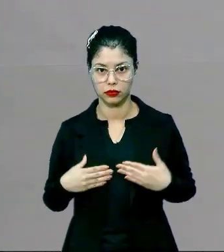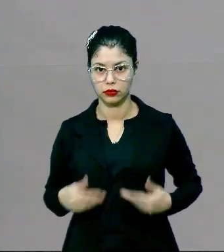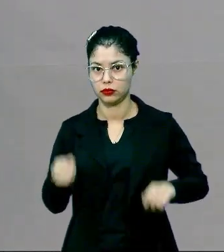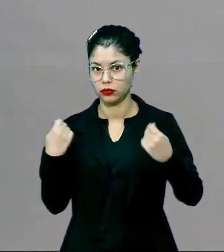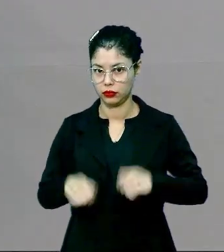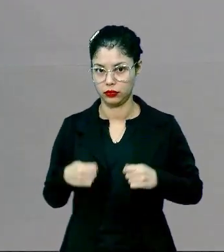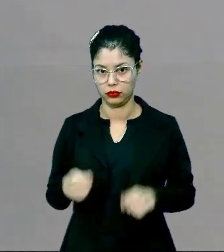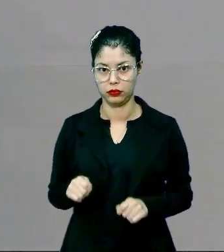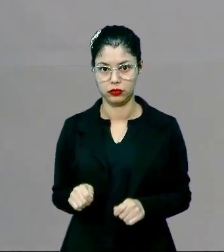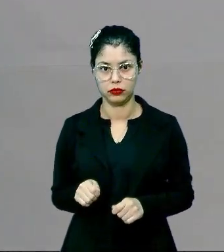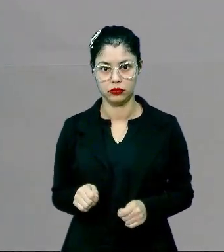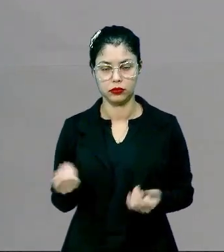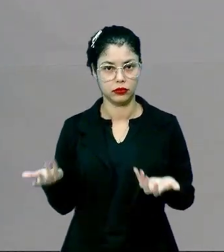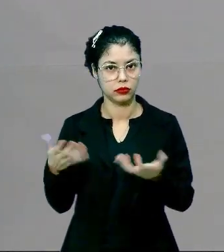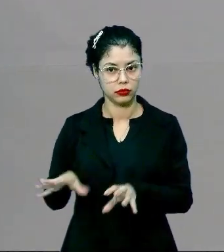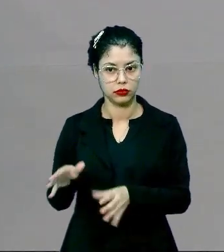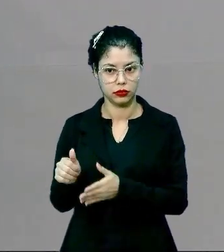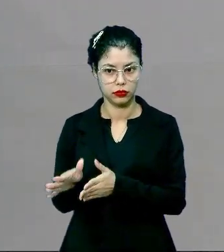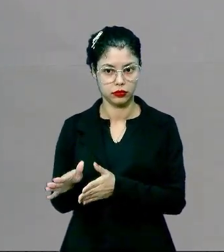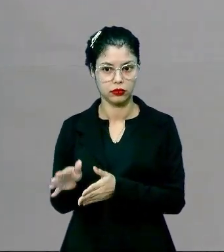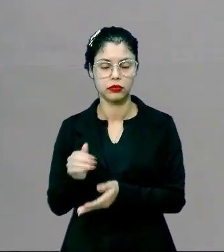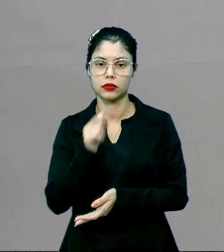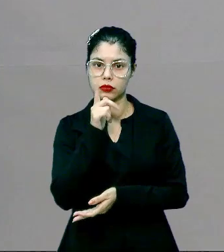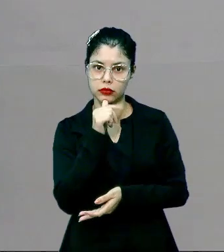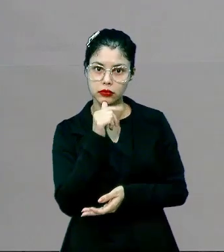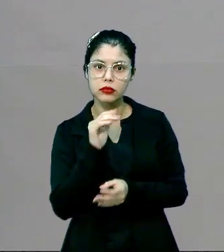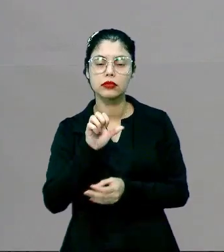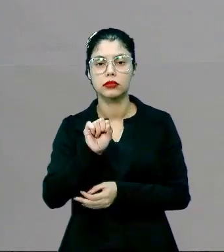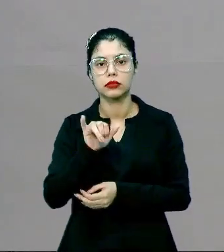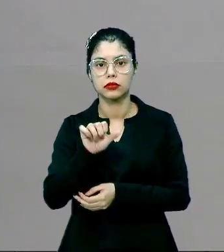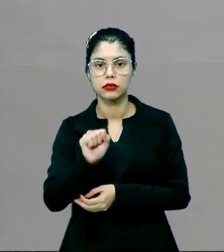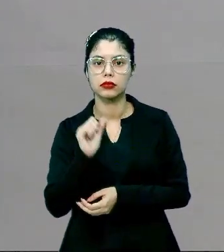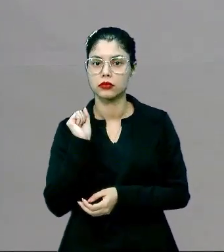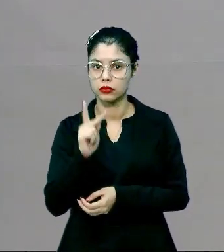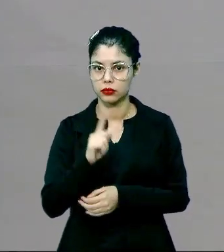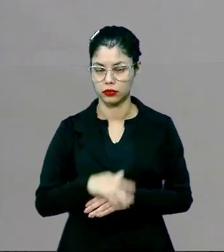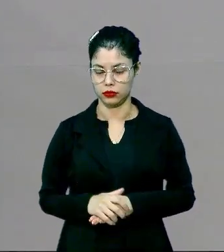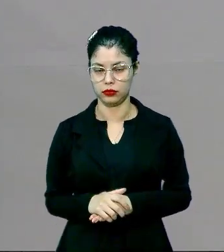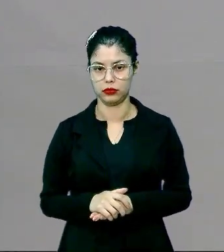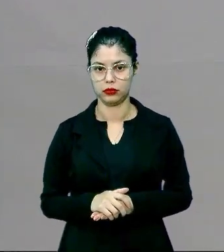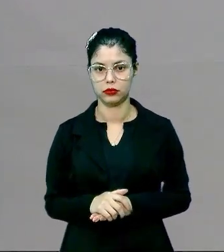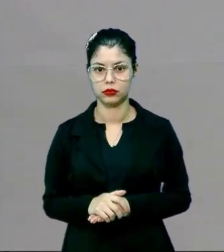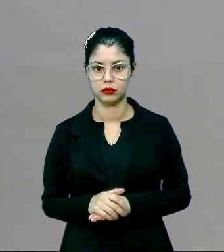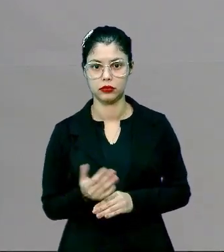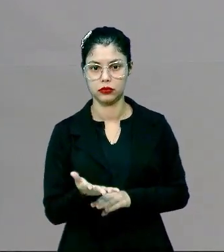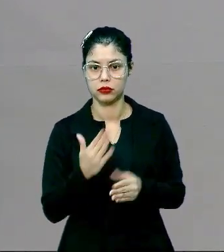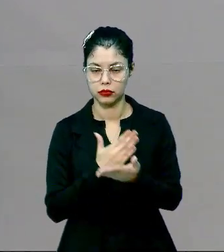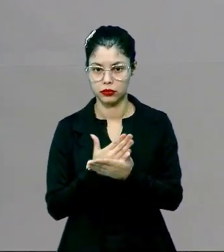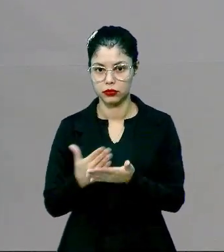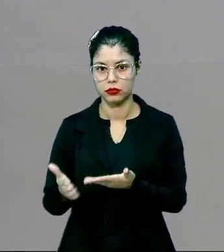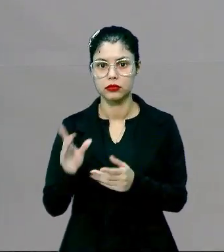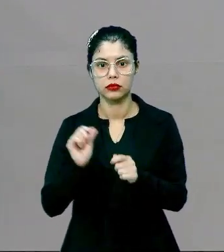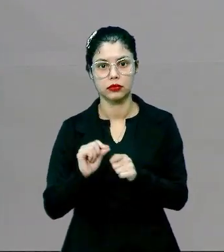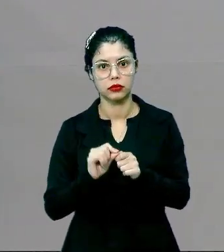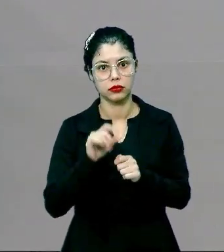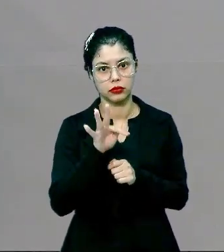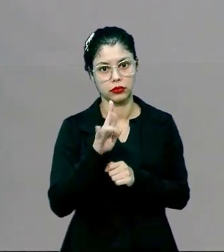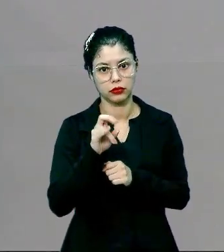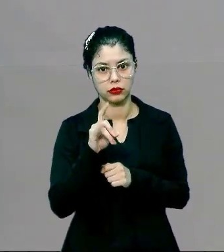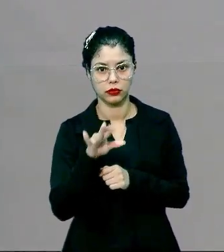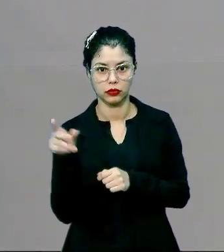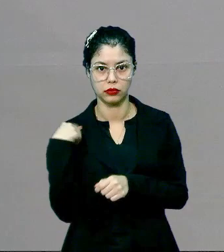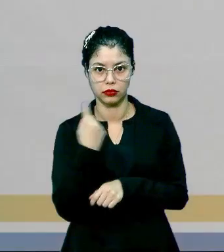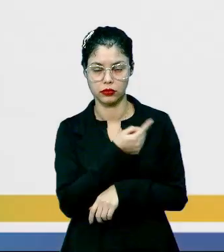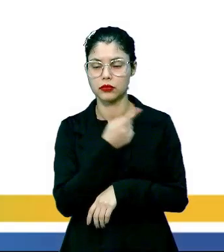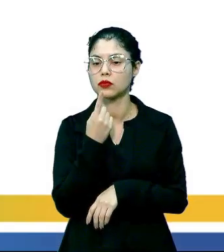corpo precisa e não quer jogar fora. Águas, sais, tá certo? Então, começa aí já a fazer a filtração